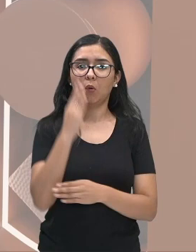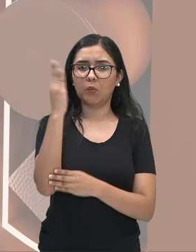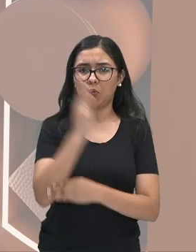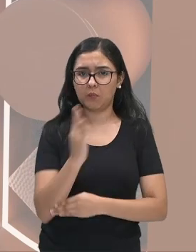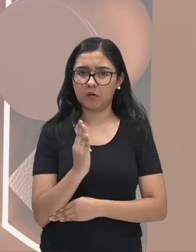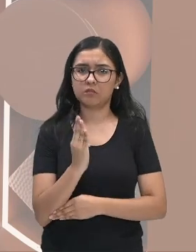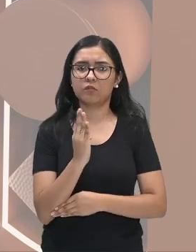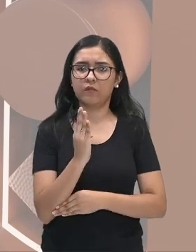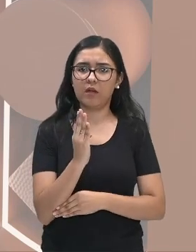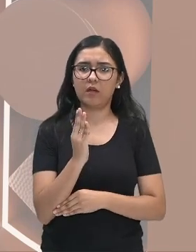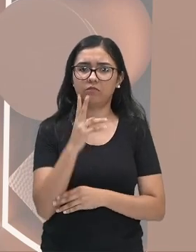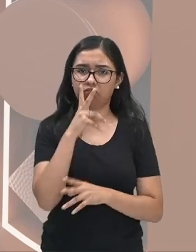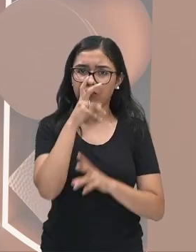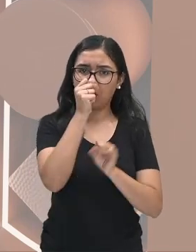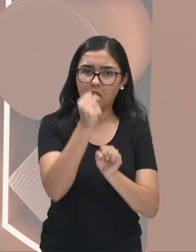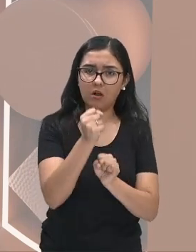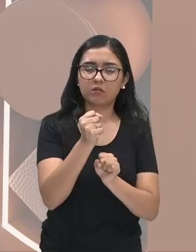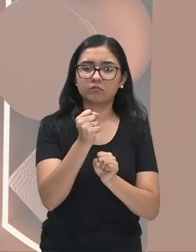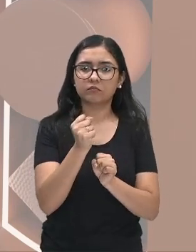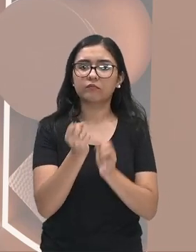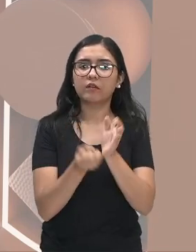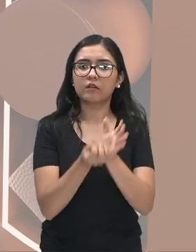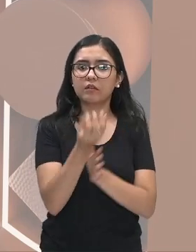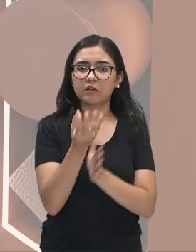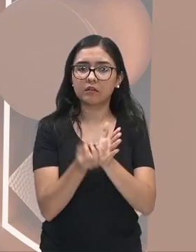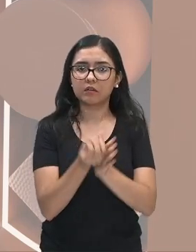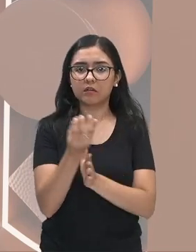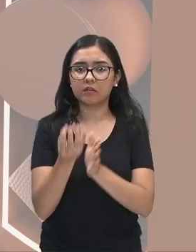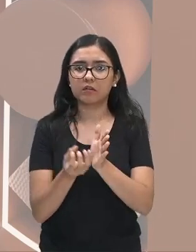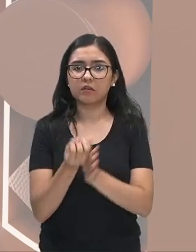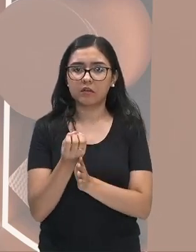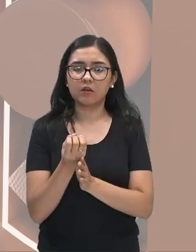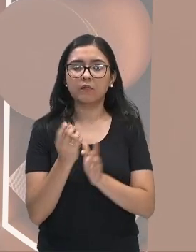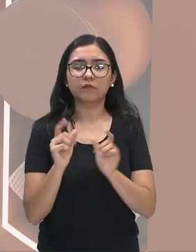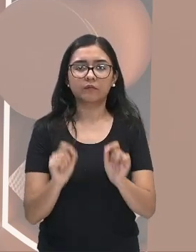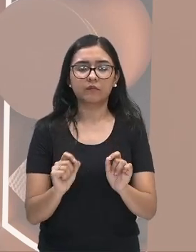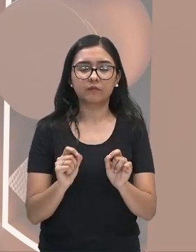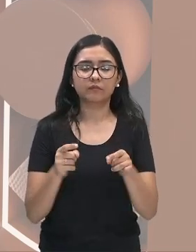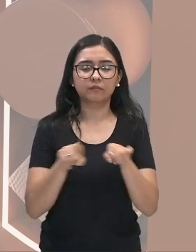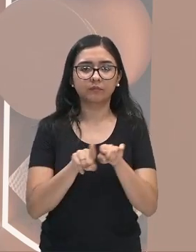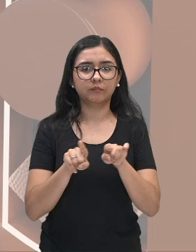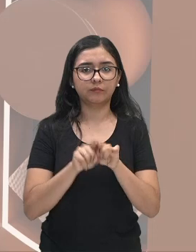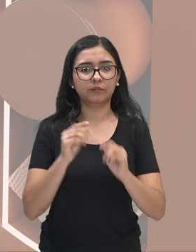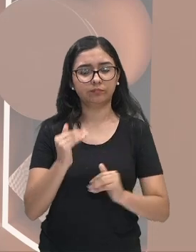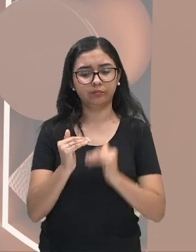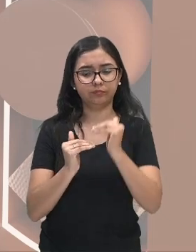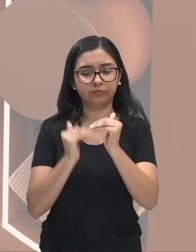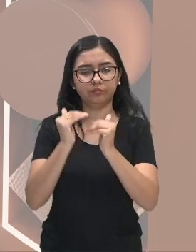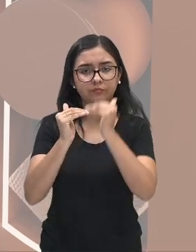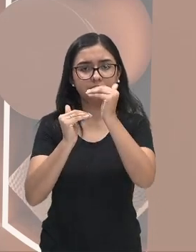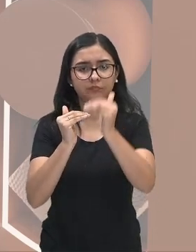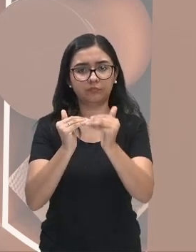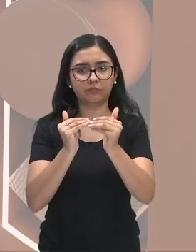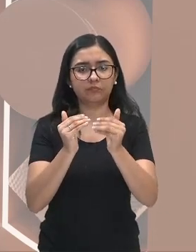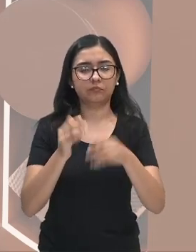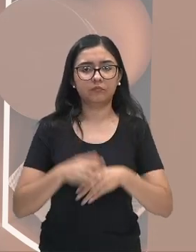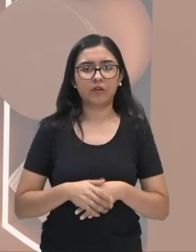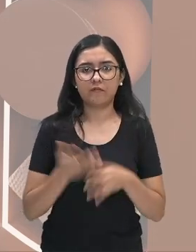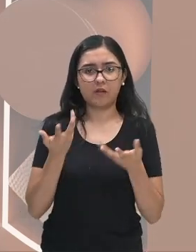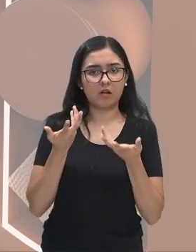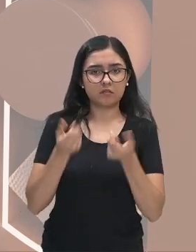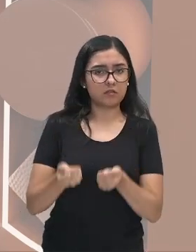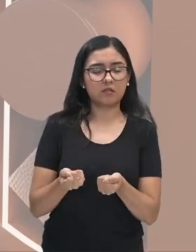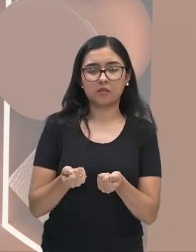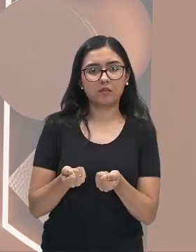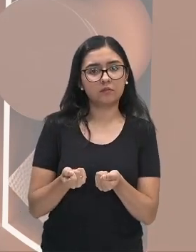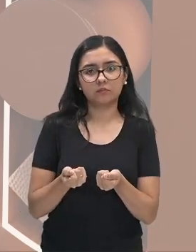fortalecer, vai criar força e não vai querer mais